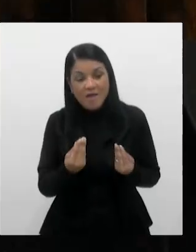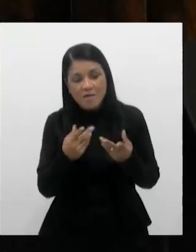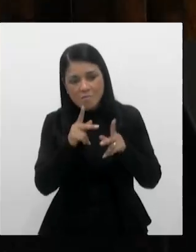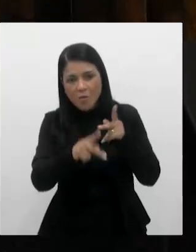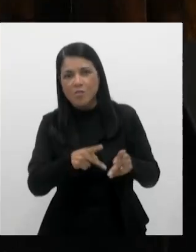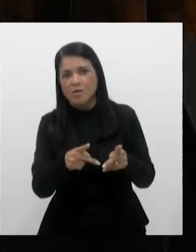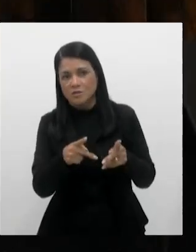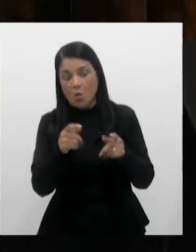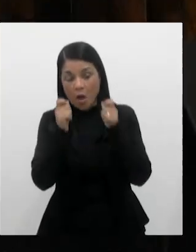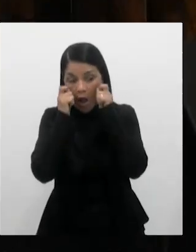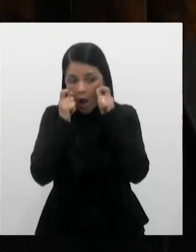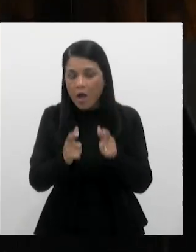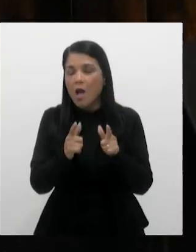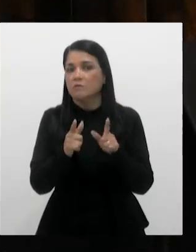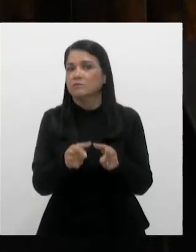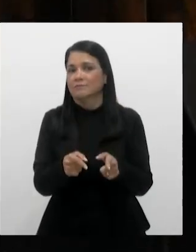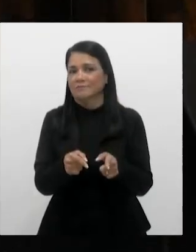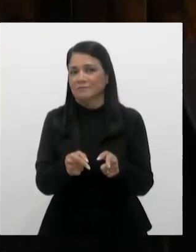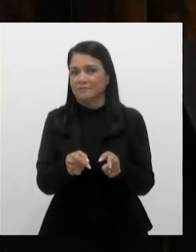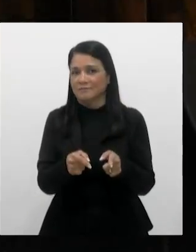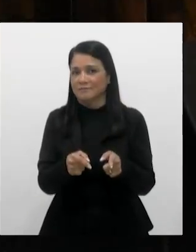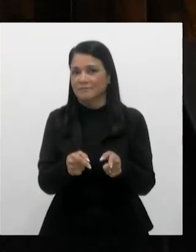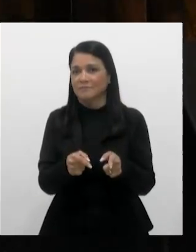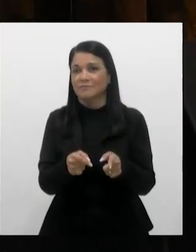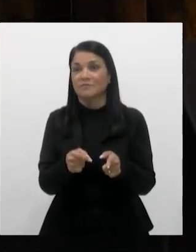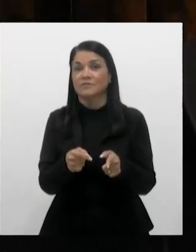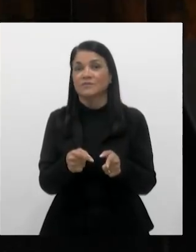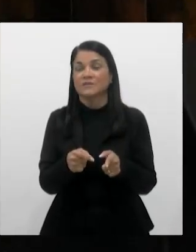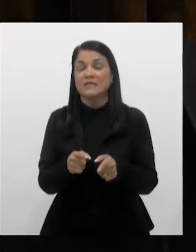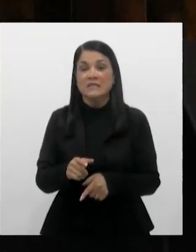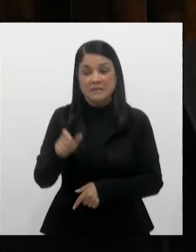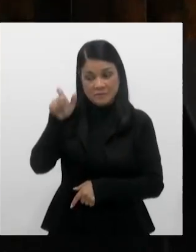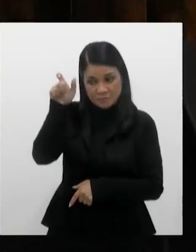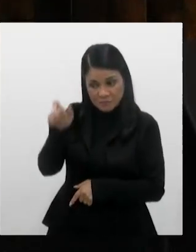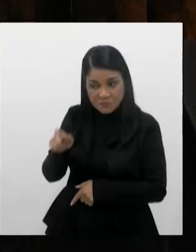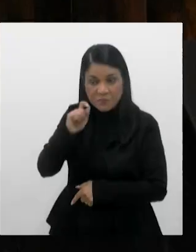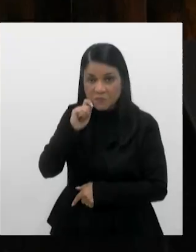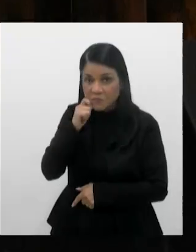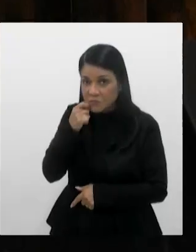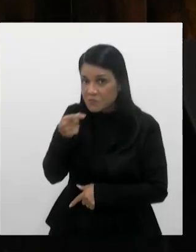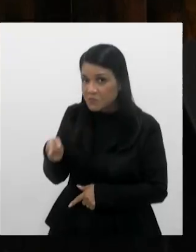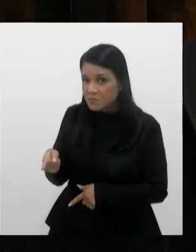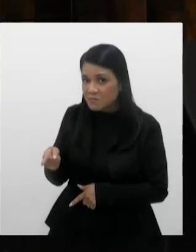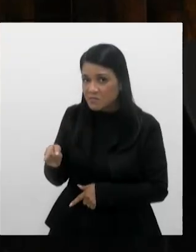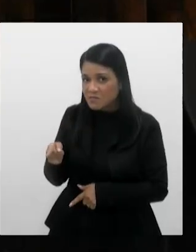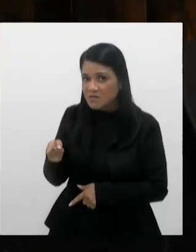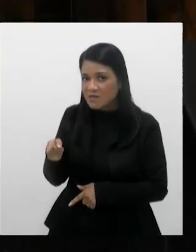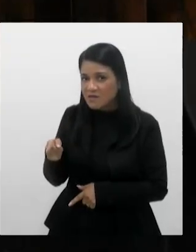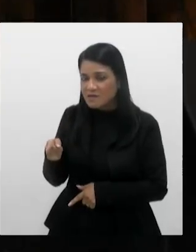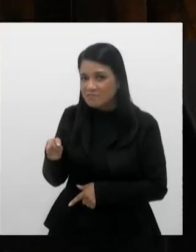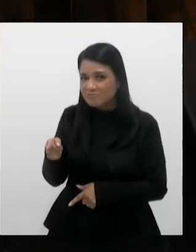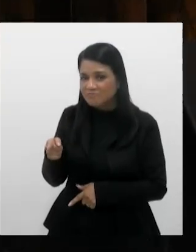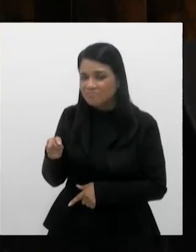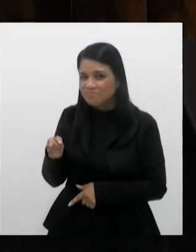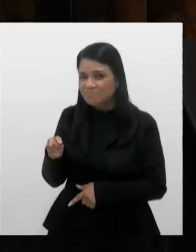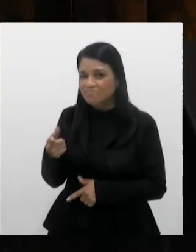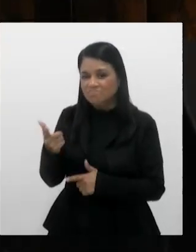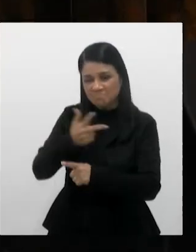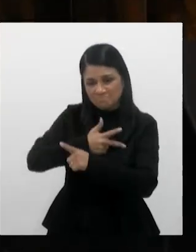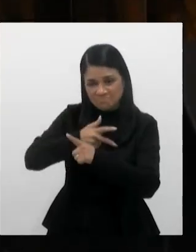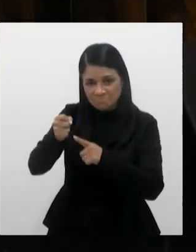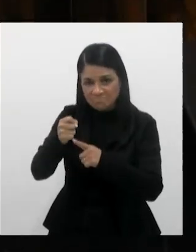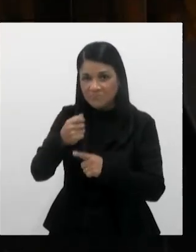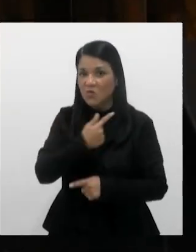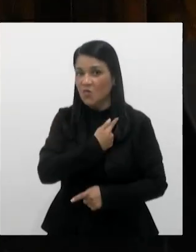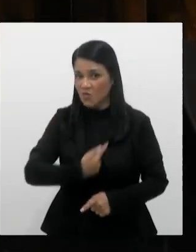atentem, por quê? Se esse cara assumir o governo do